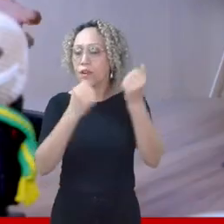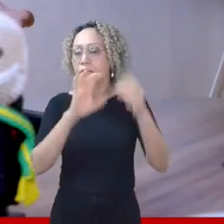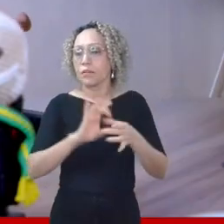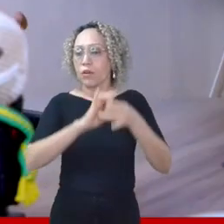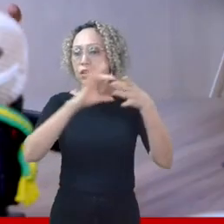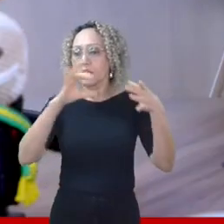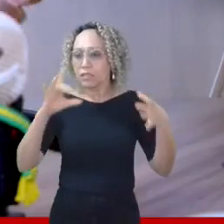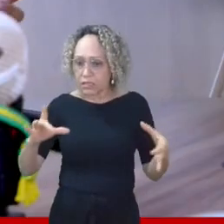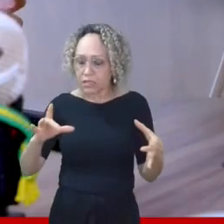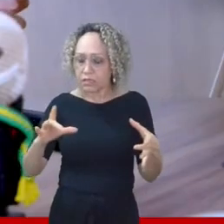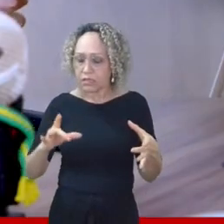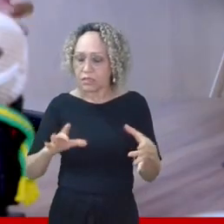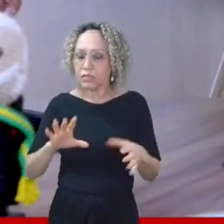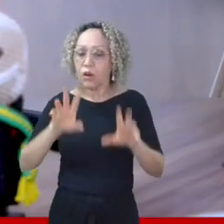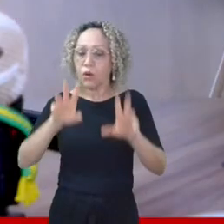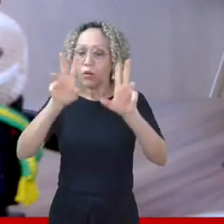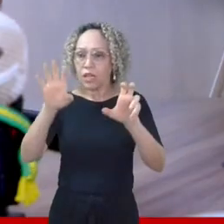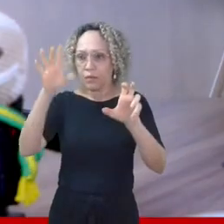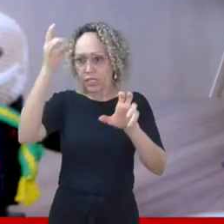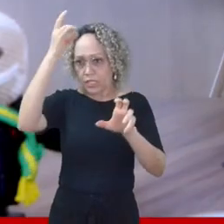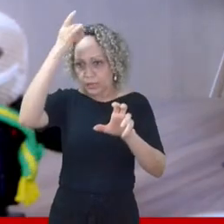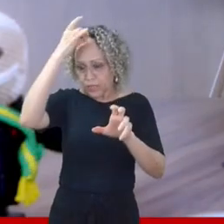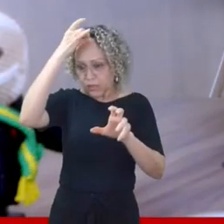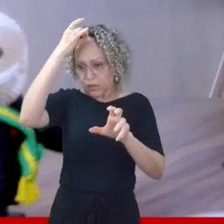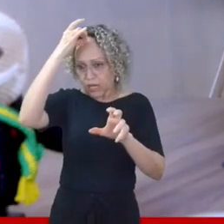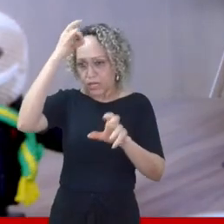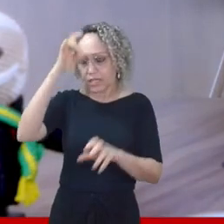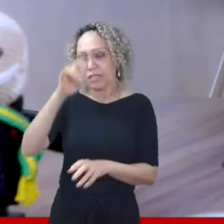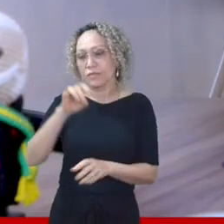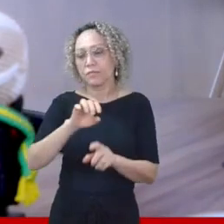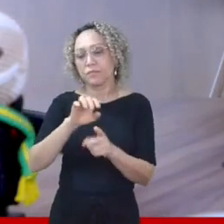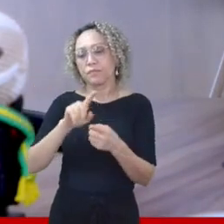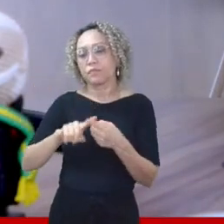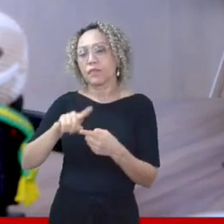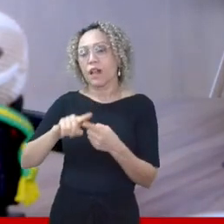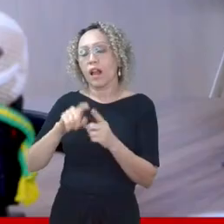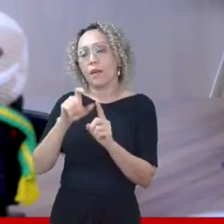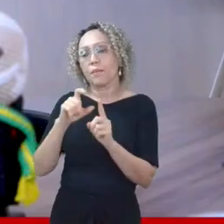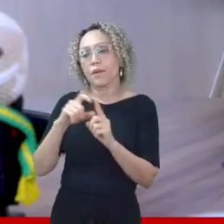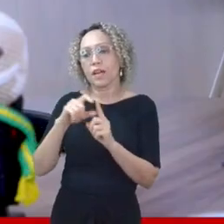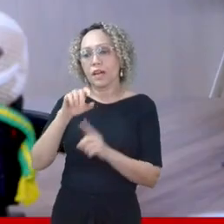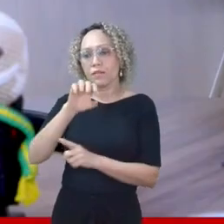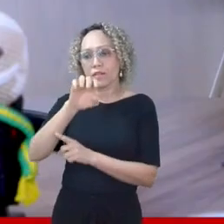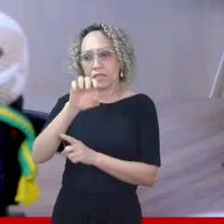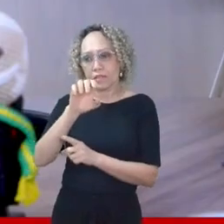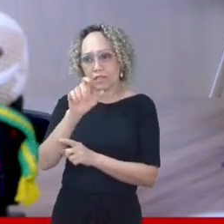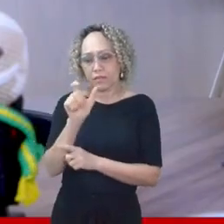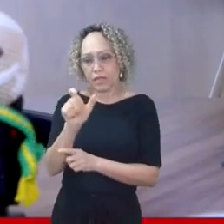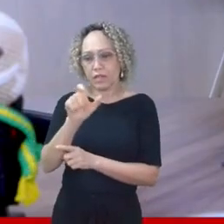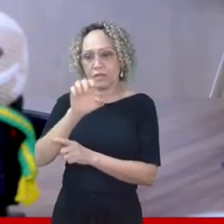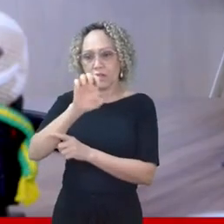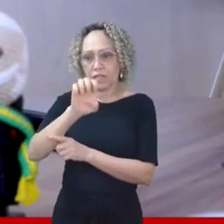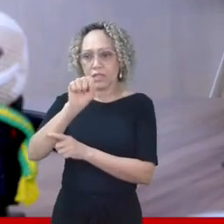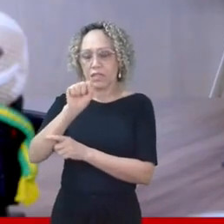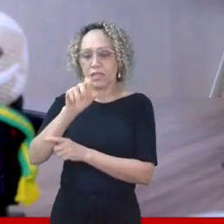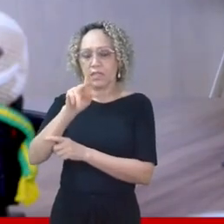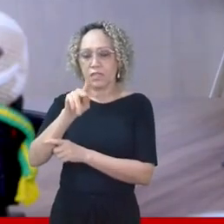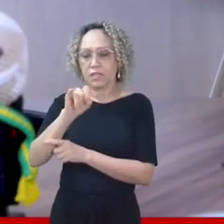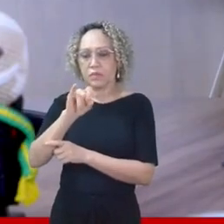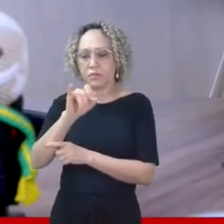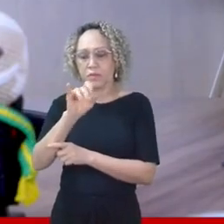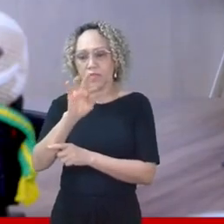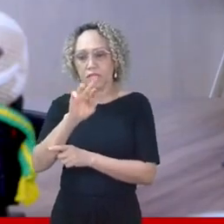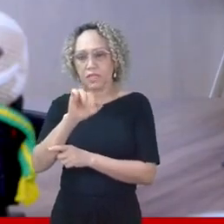para a gente debater sobre a juventude, porque essa espiritualidade ela está presente na realidade, no dia a dia da juventude, porque é uma